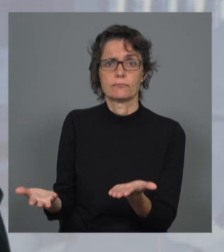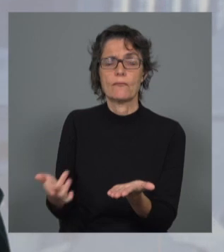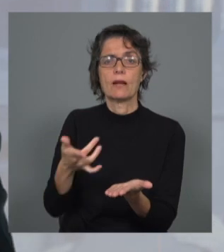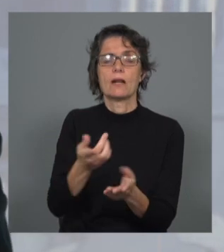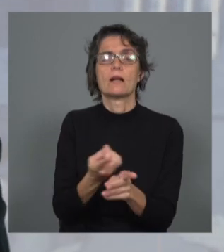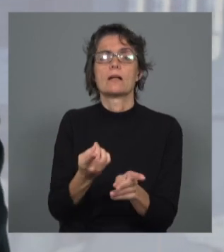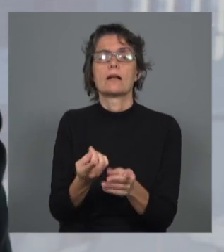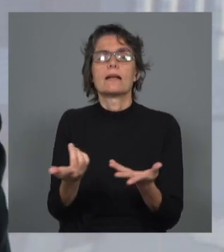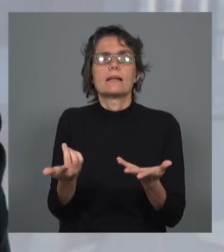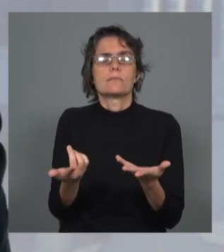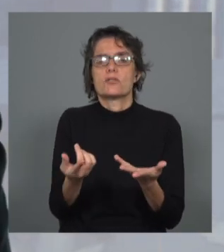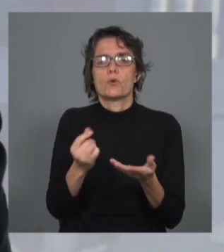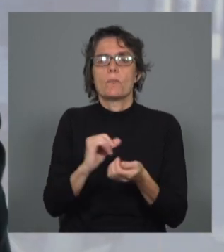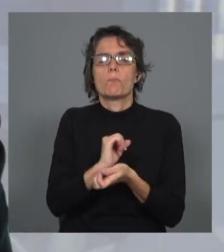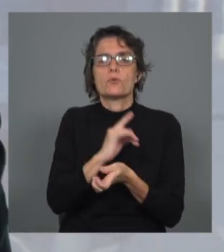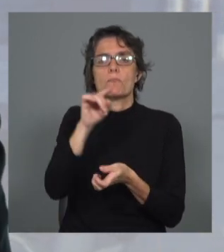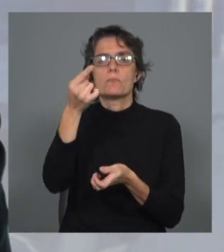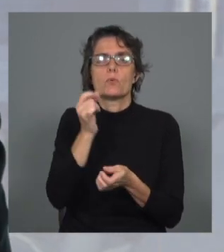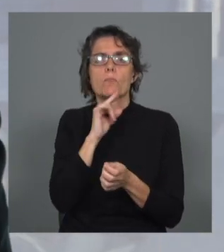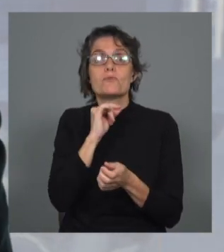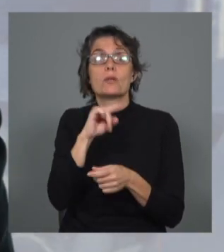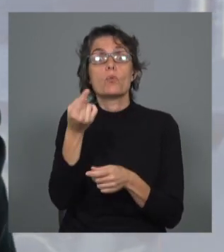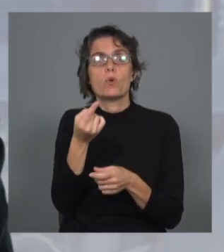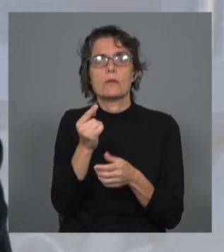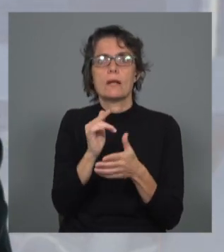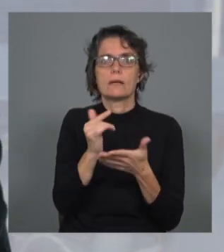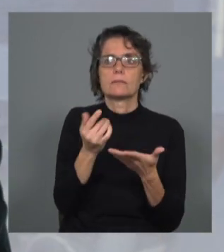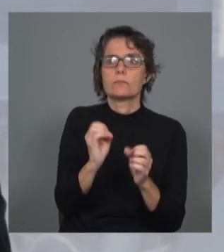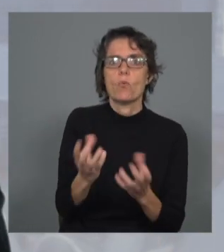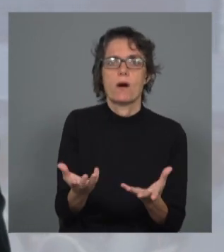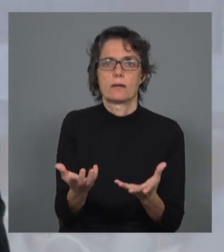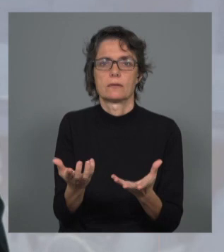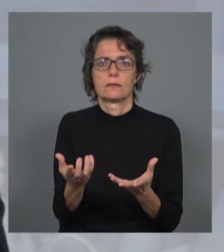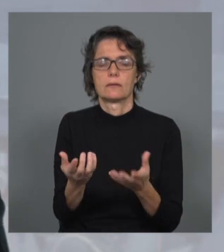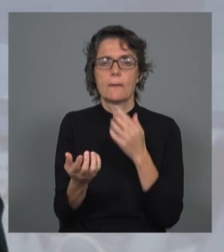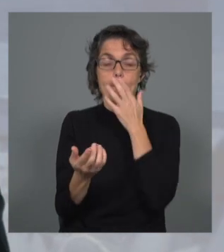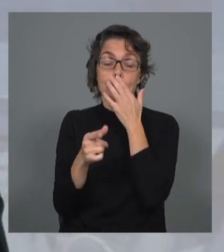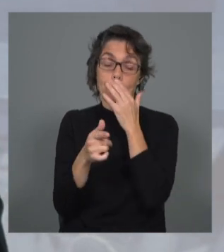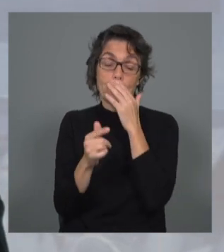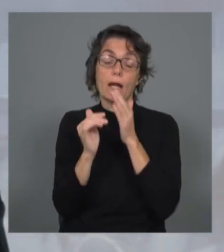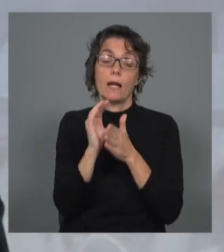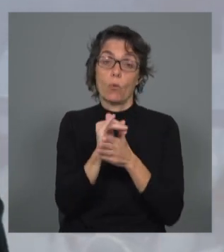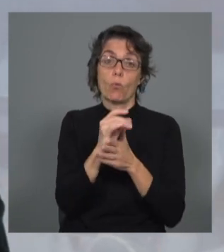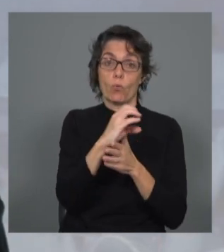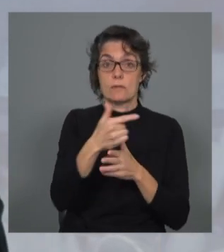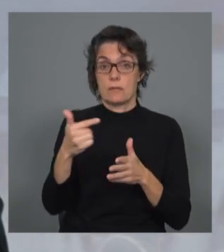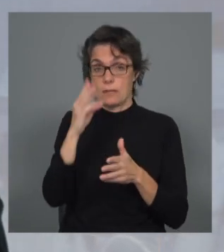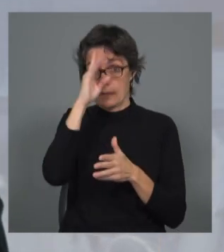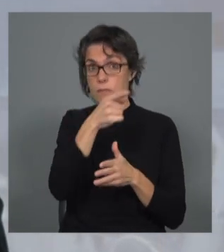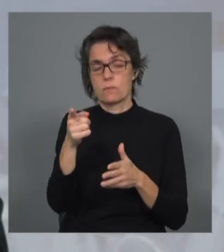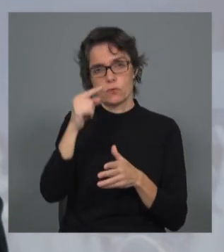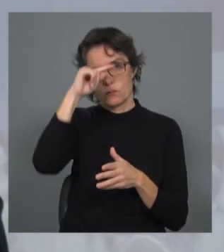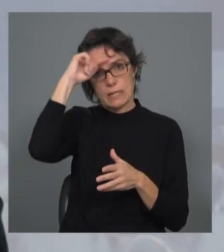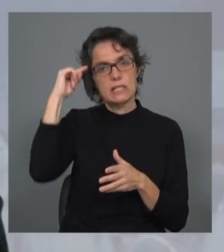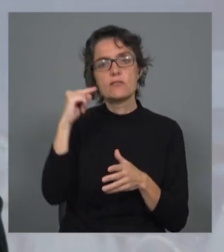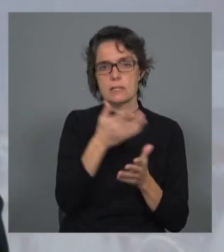dos Correios. E, de facto, os Correios, com a privatização, agudizou-se, de facto, a